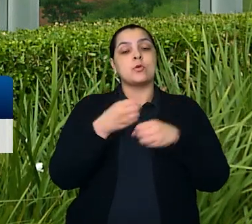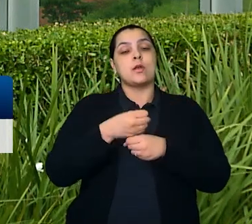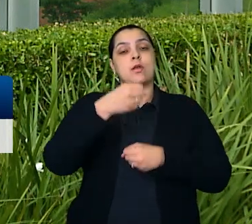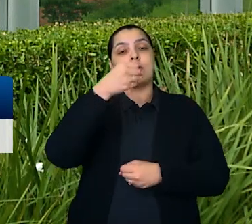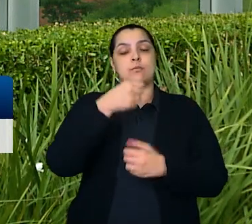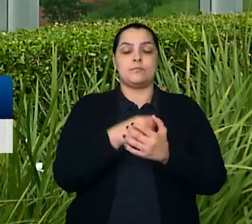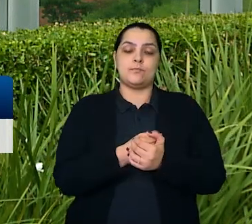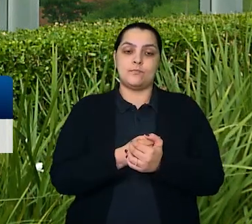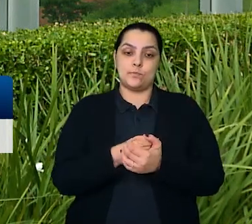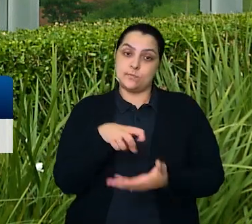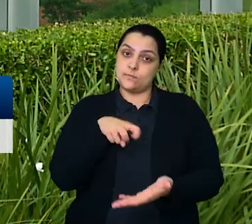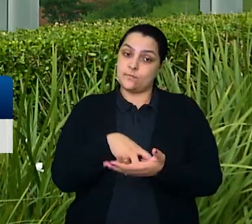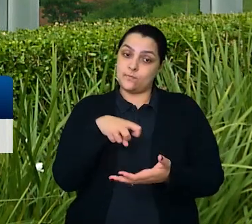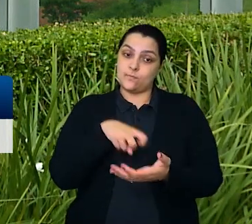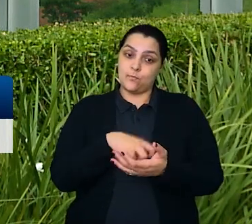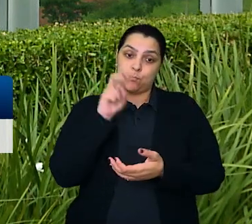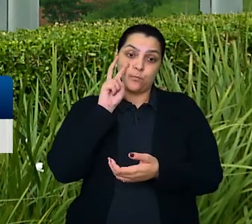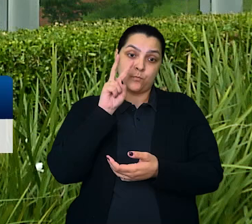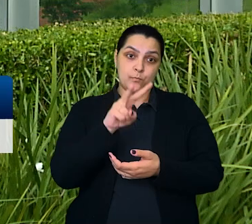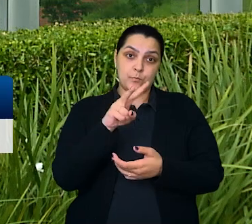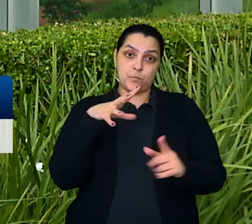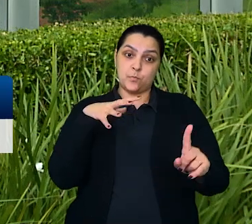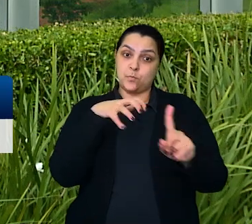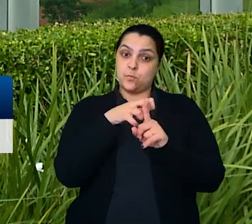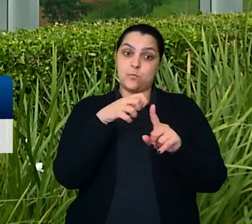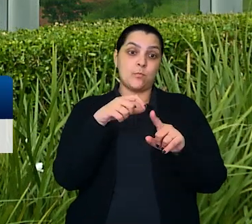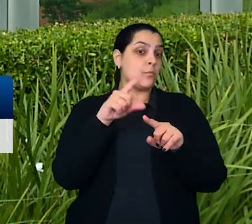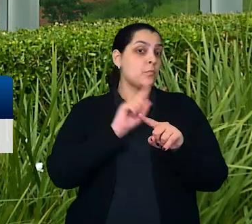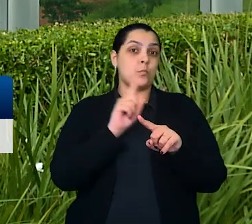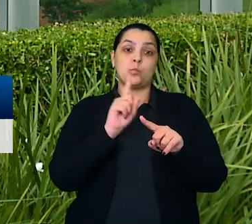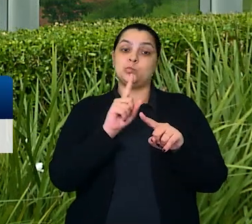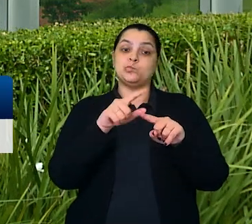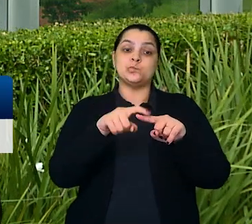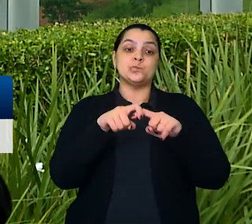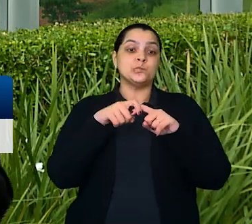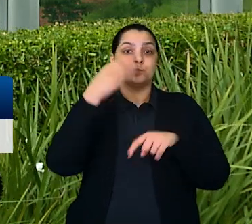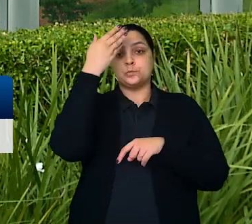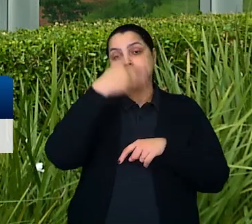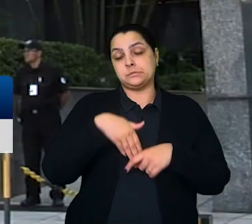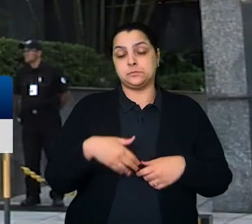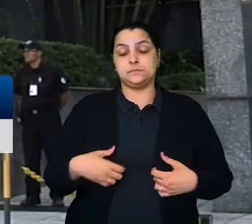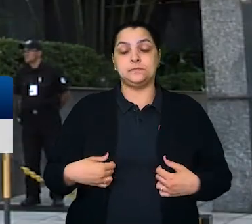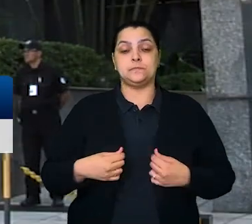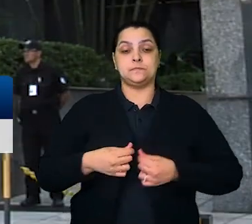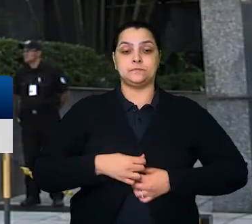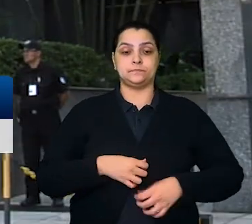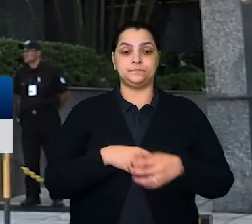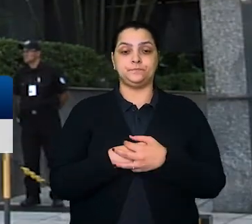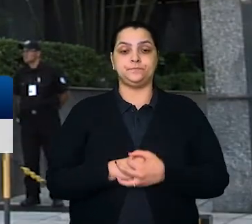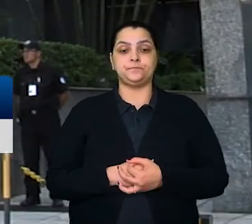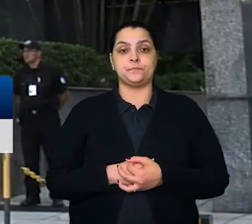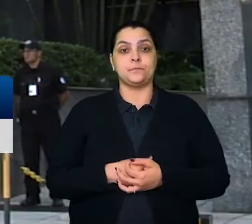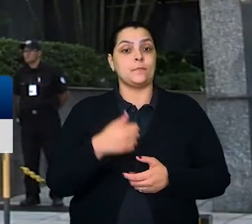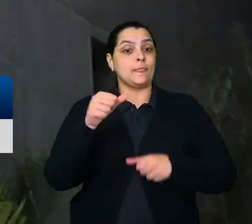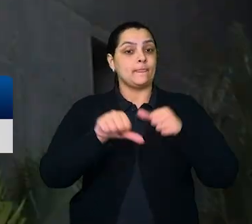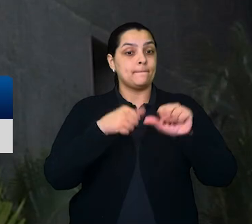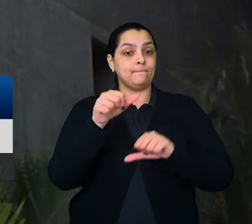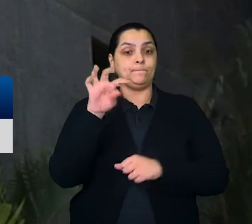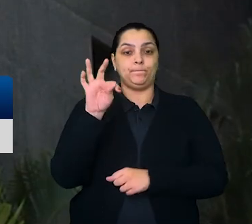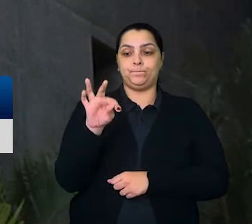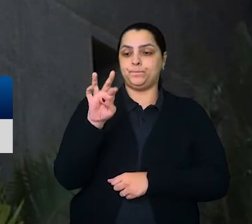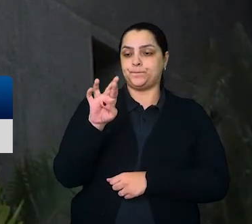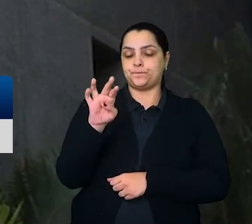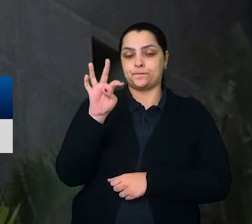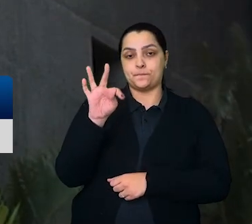A sentença também considerou que os acidentes não foram devidamente comprovados. Esse entendimento foi alterado pelo